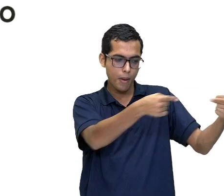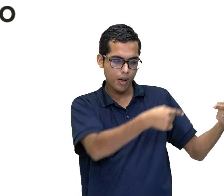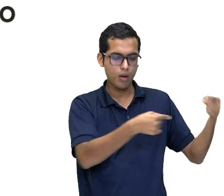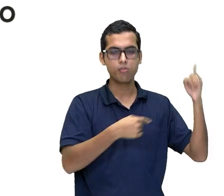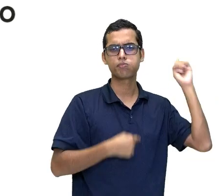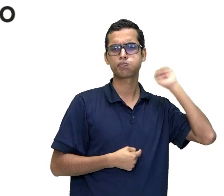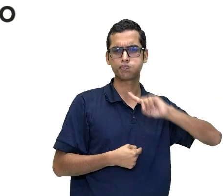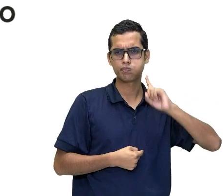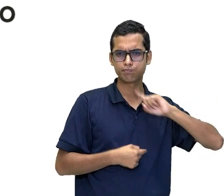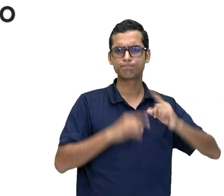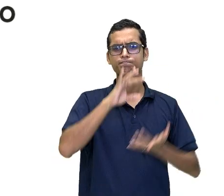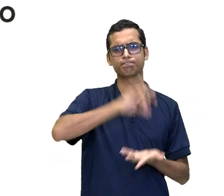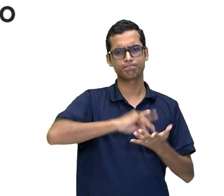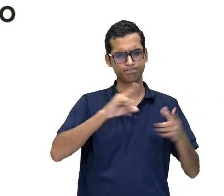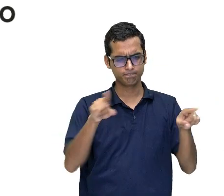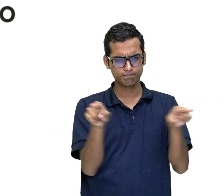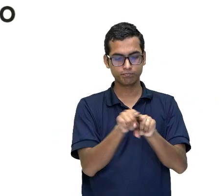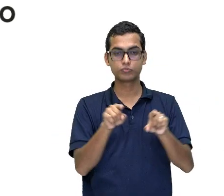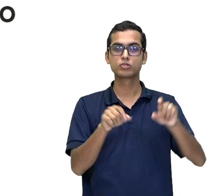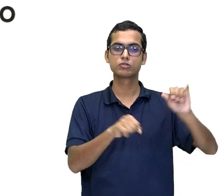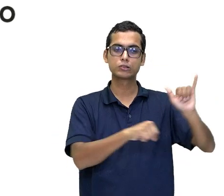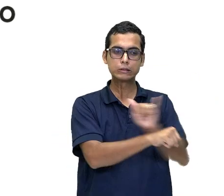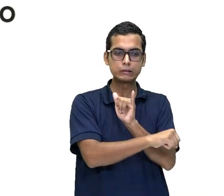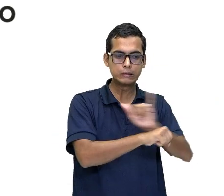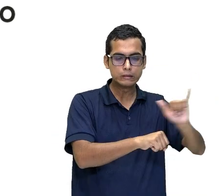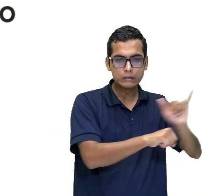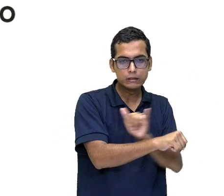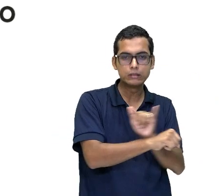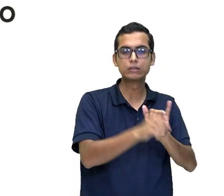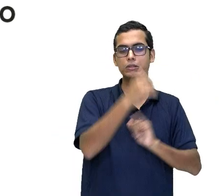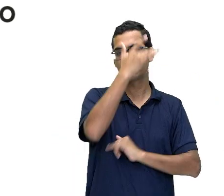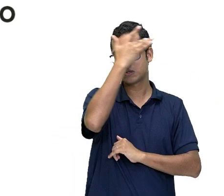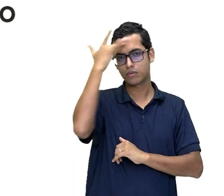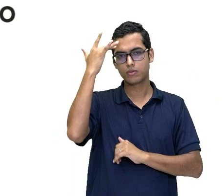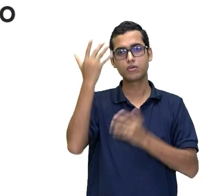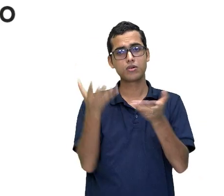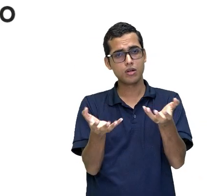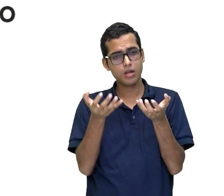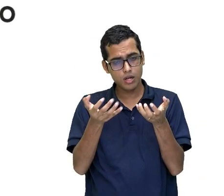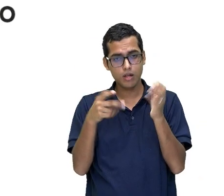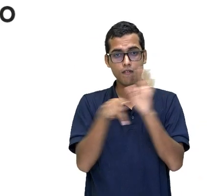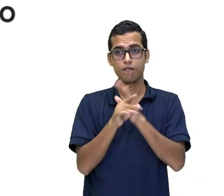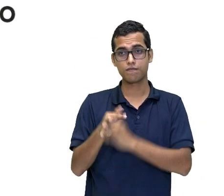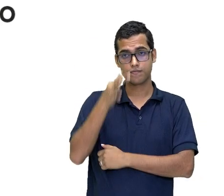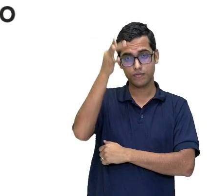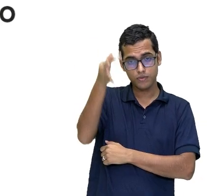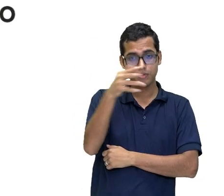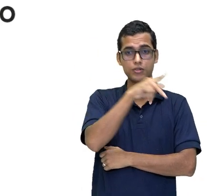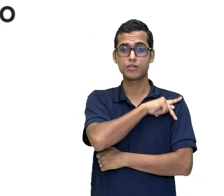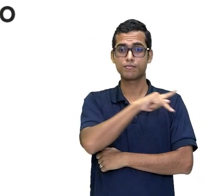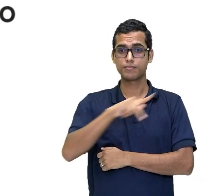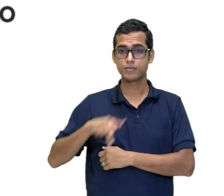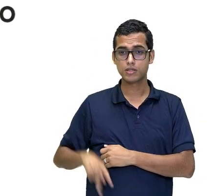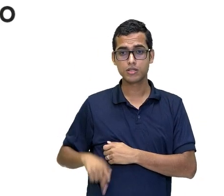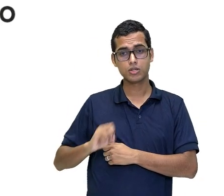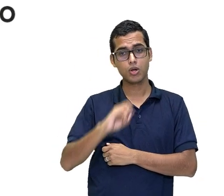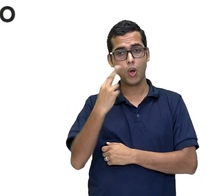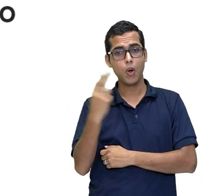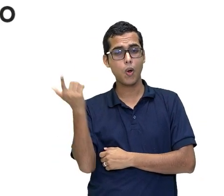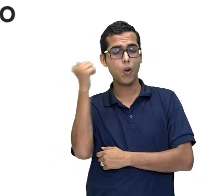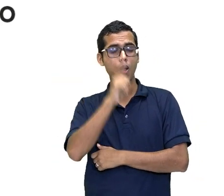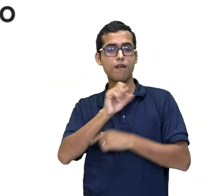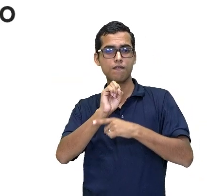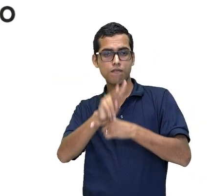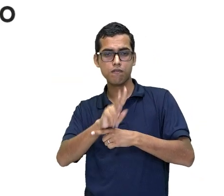é um polo estratégico para todo político que quer se eleger como presidente da República ou pleitear um cargo ali na